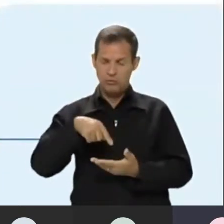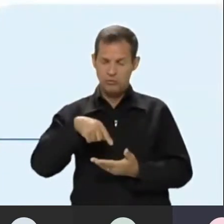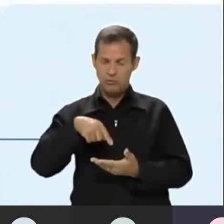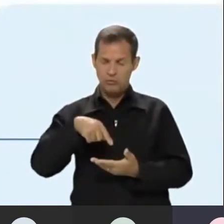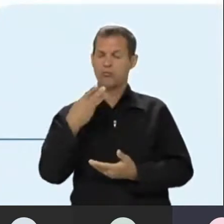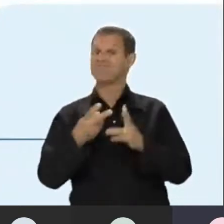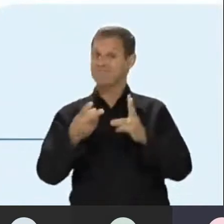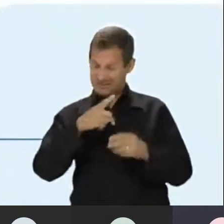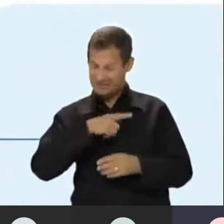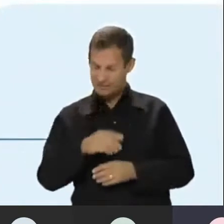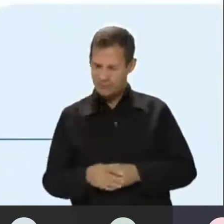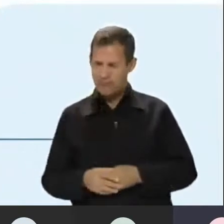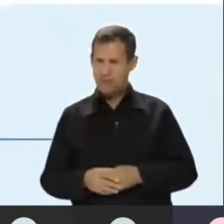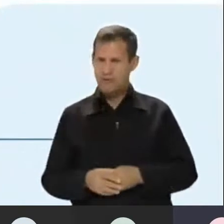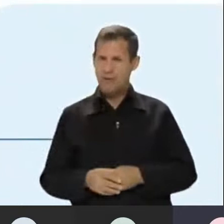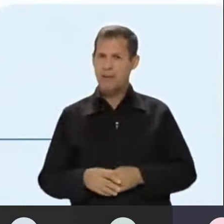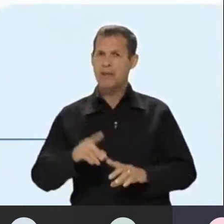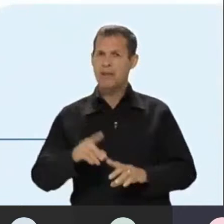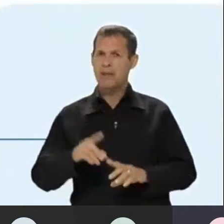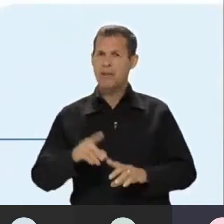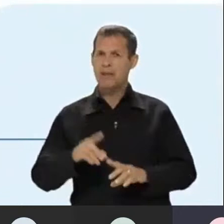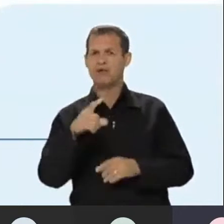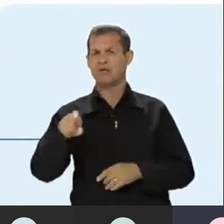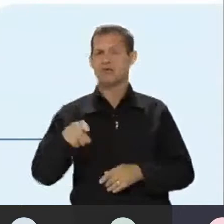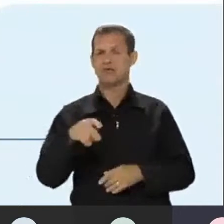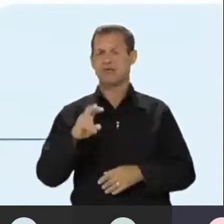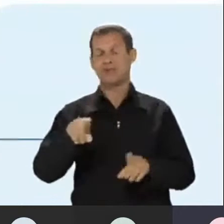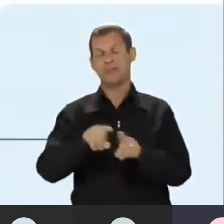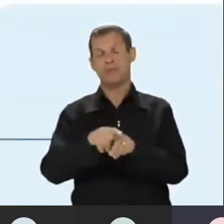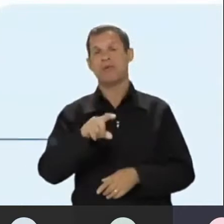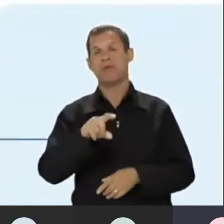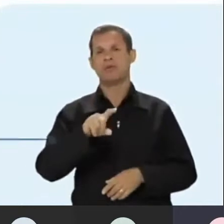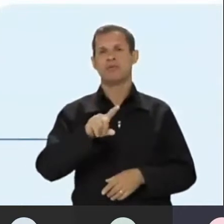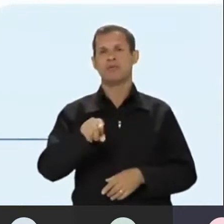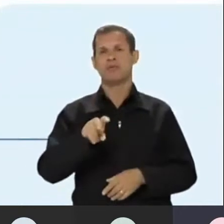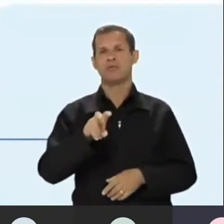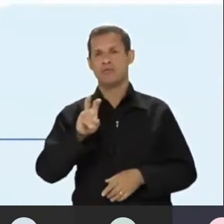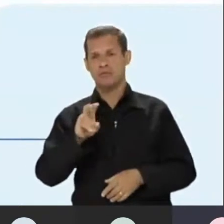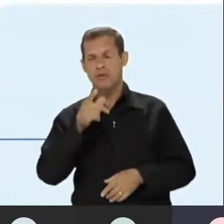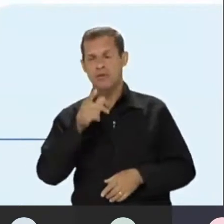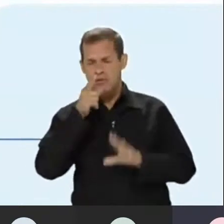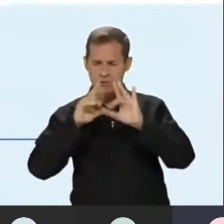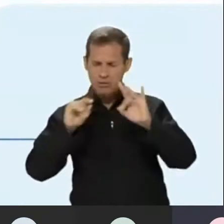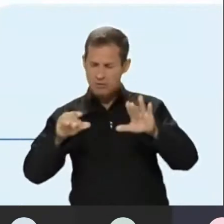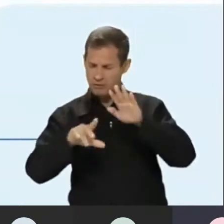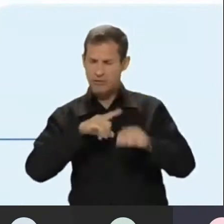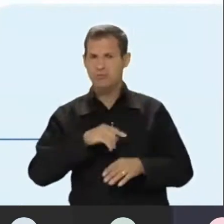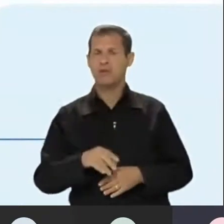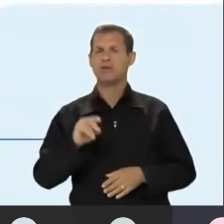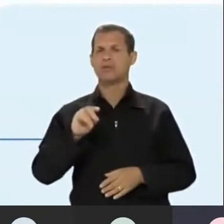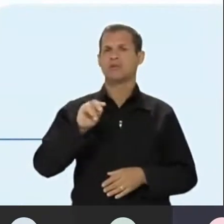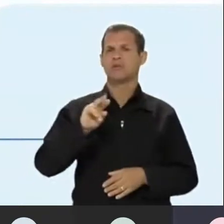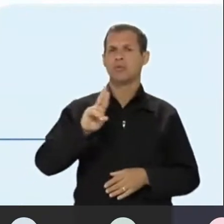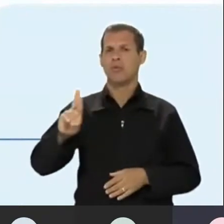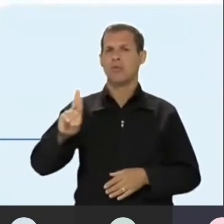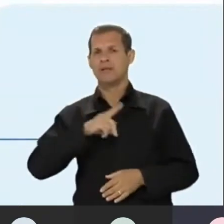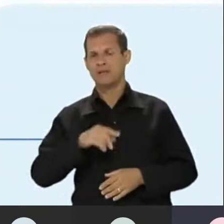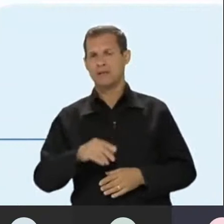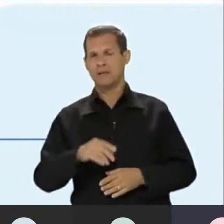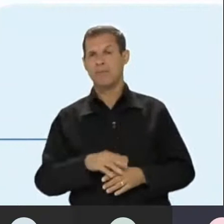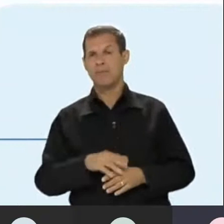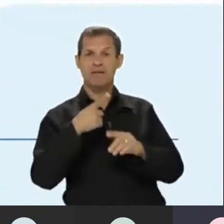ponto 3, porém, a gente viu que a gente tem que subir e diminuir um pouco em razão da umidade, tá? Por conta dessa variação que a gente tem da umidade, a